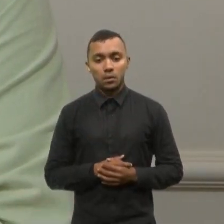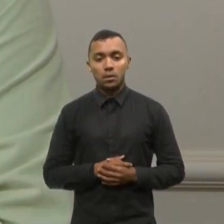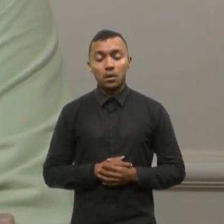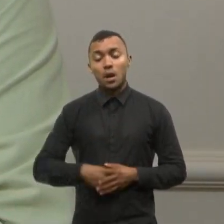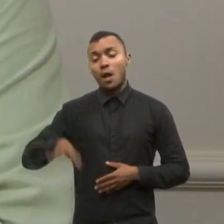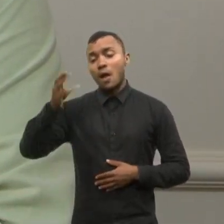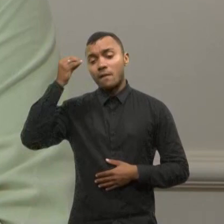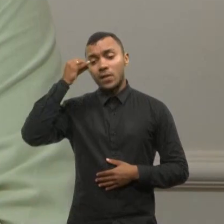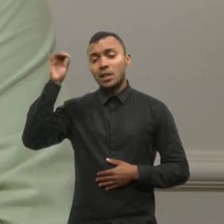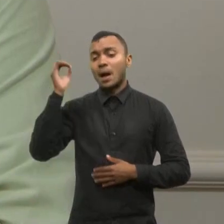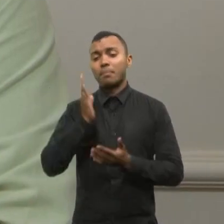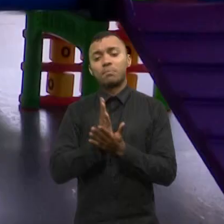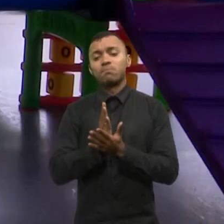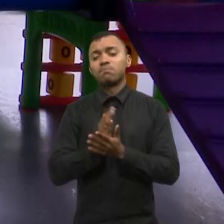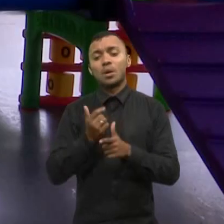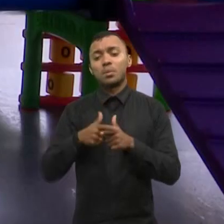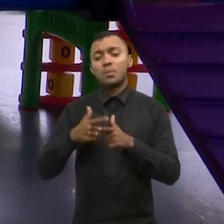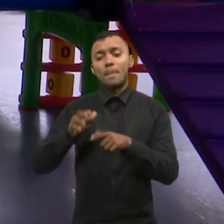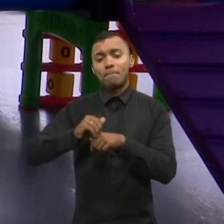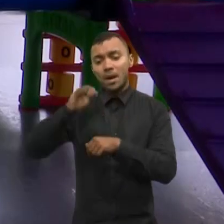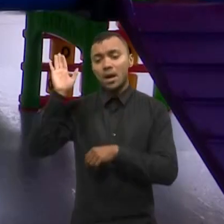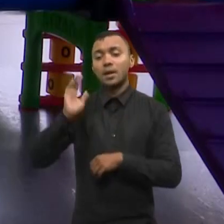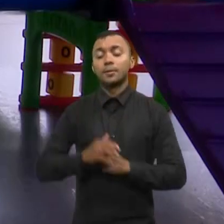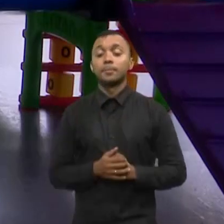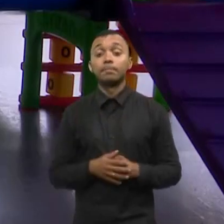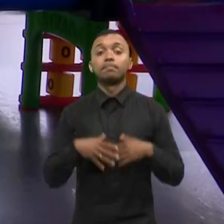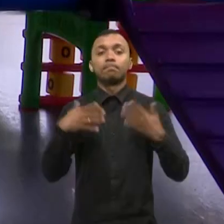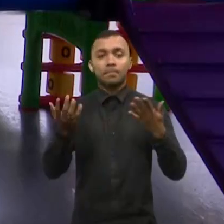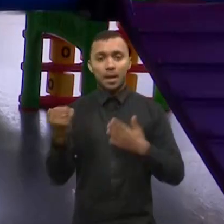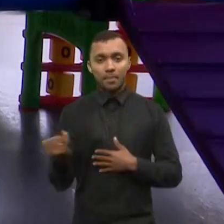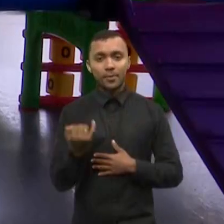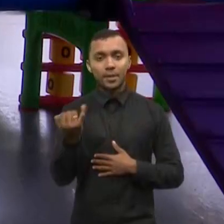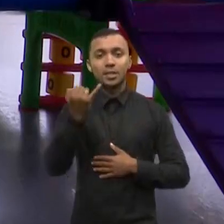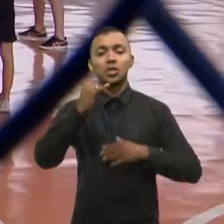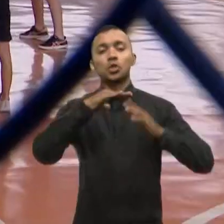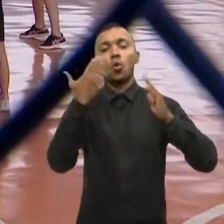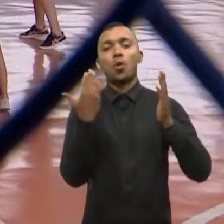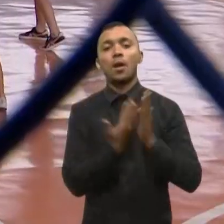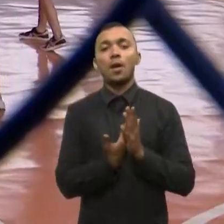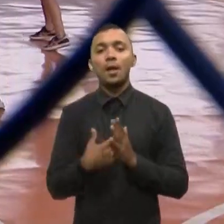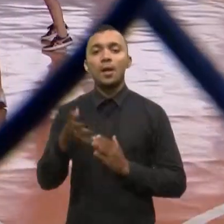não tornar o problema maior do que ele é. Por isso, a importância dos colégios